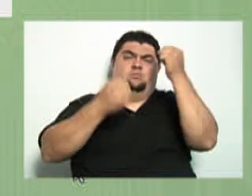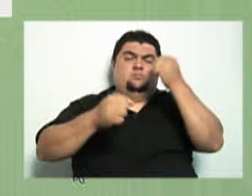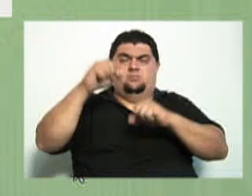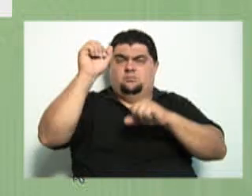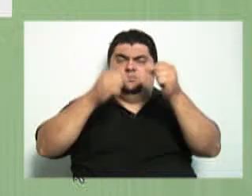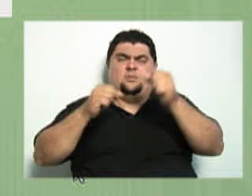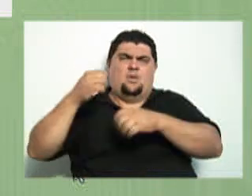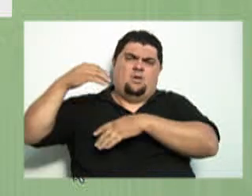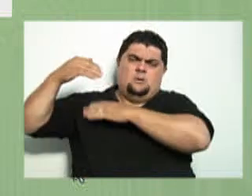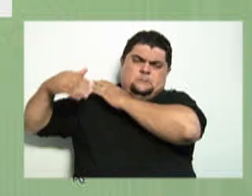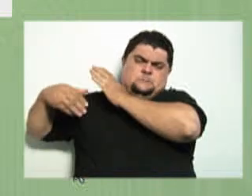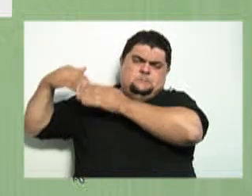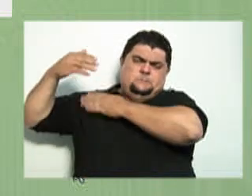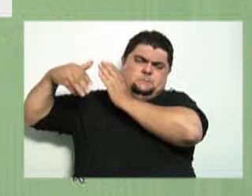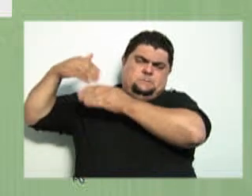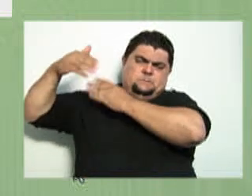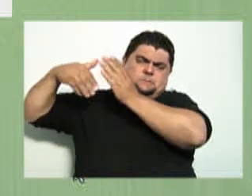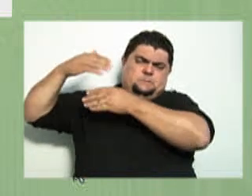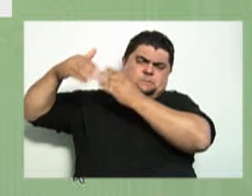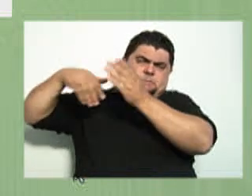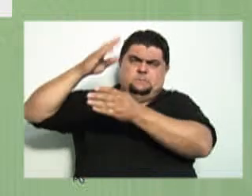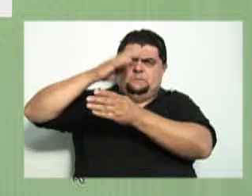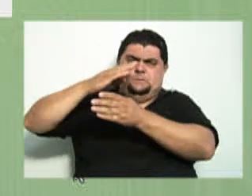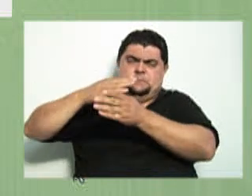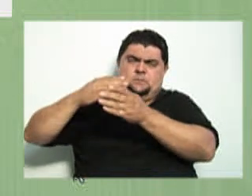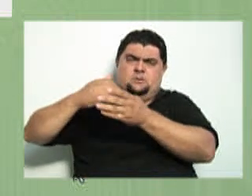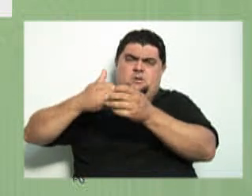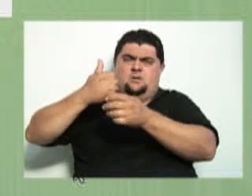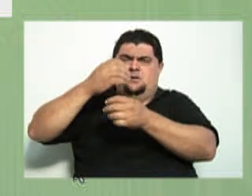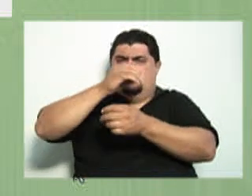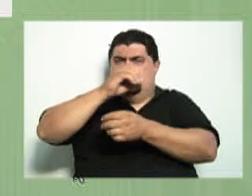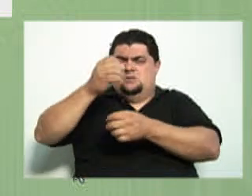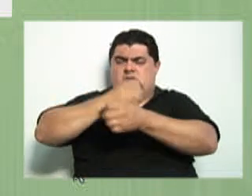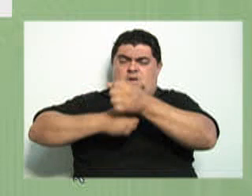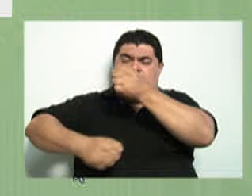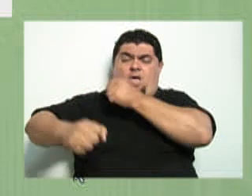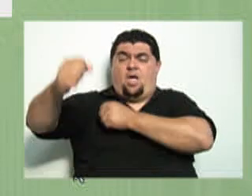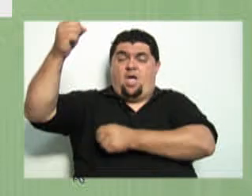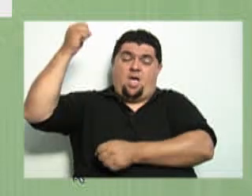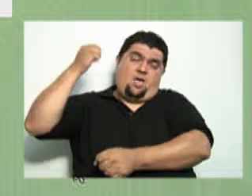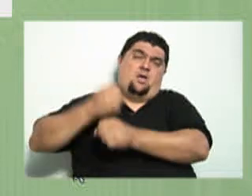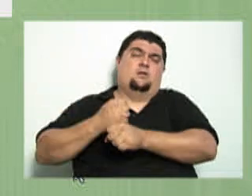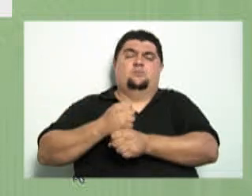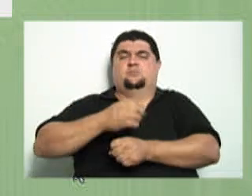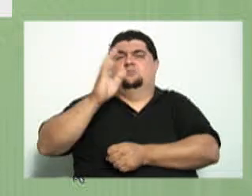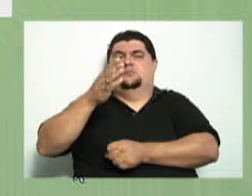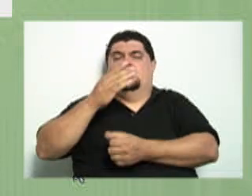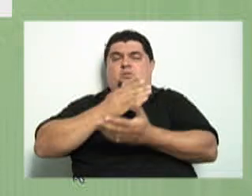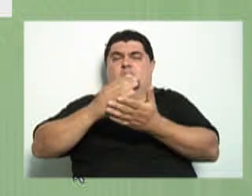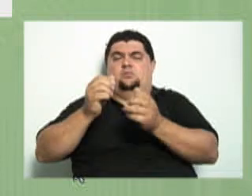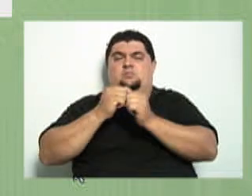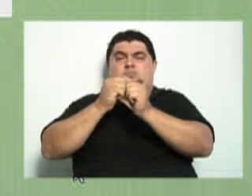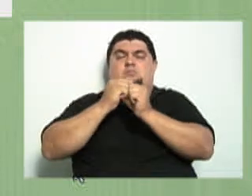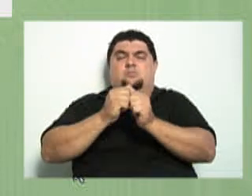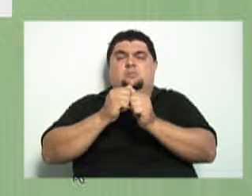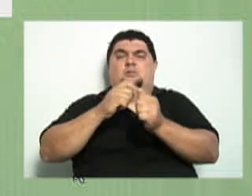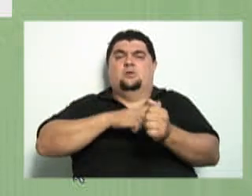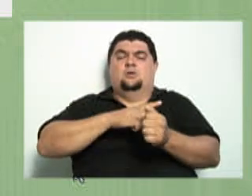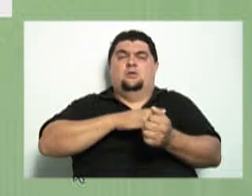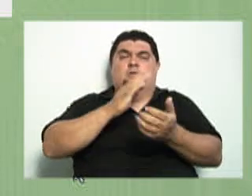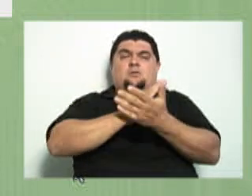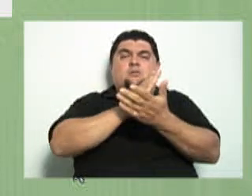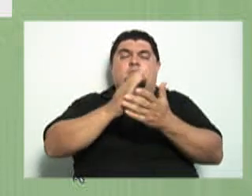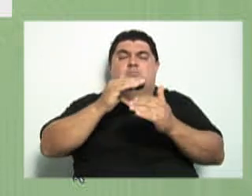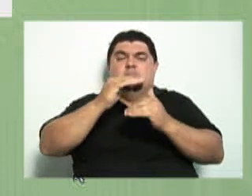desde o início da industrialização do país, há mais de 100 anos atrás. Enquanto tais programas de desenvolvimento na